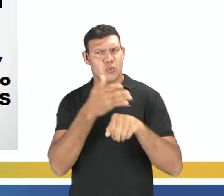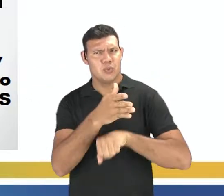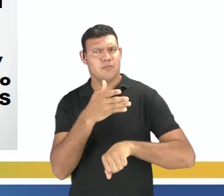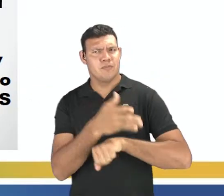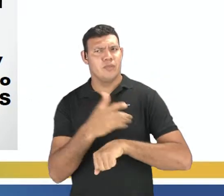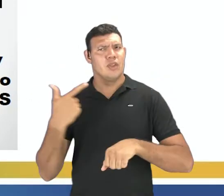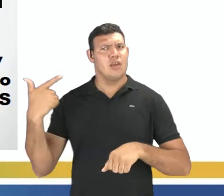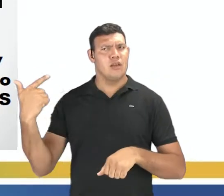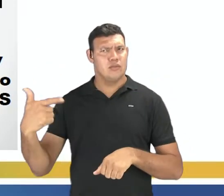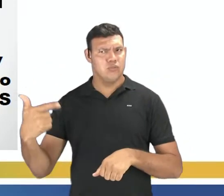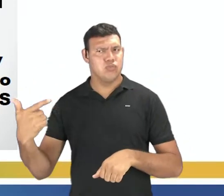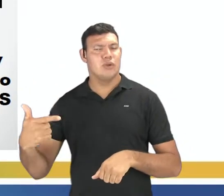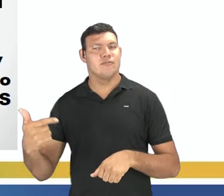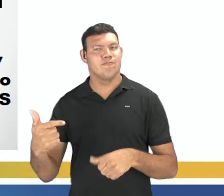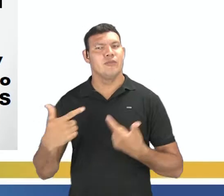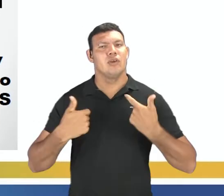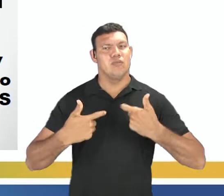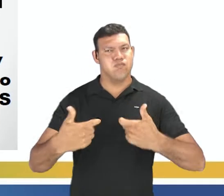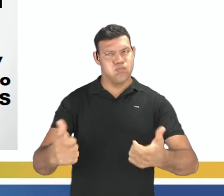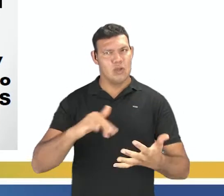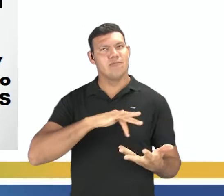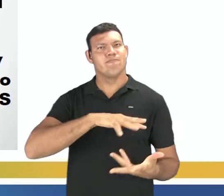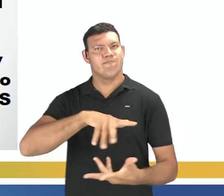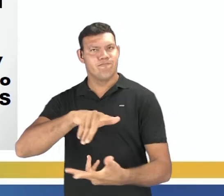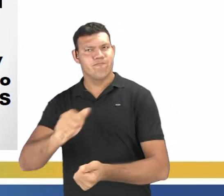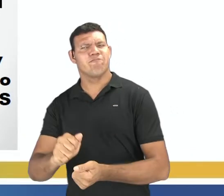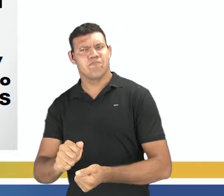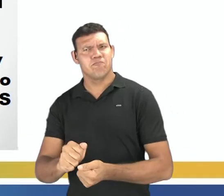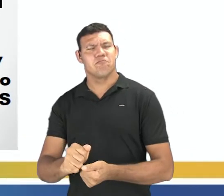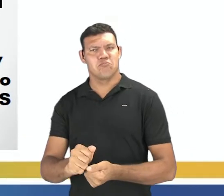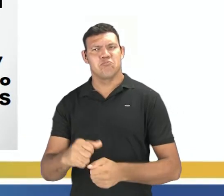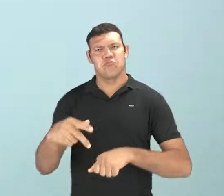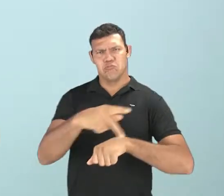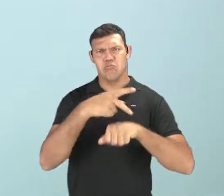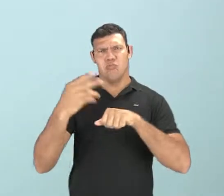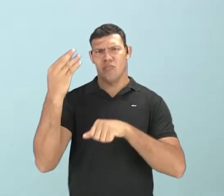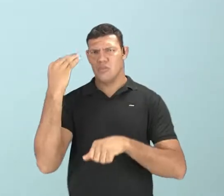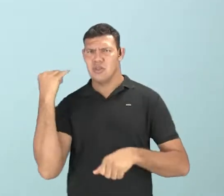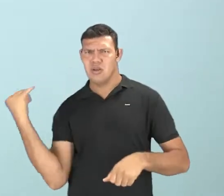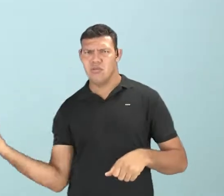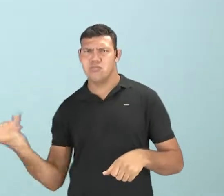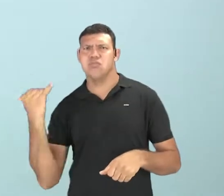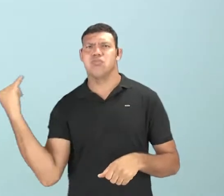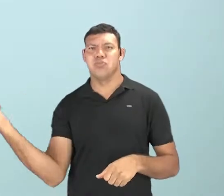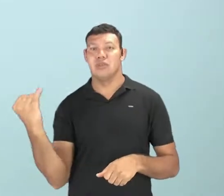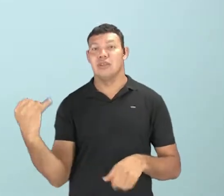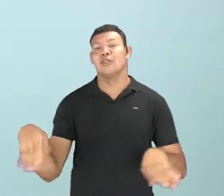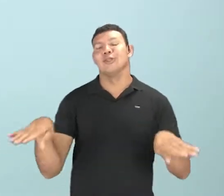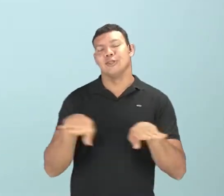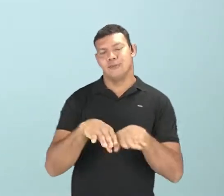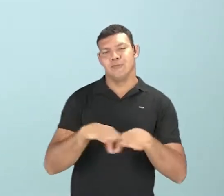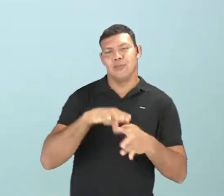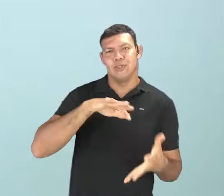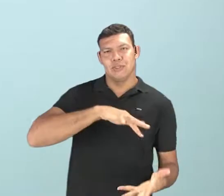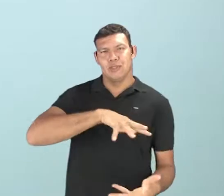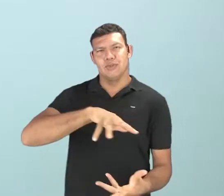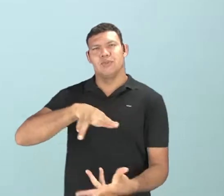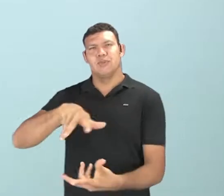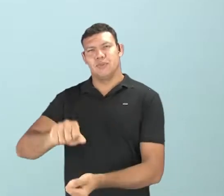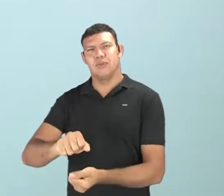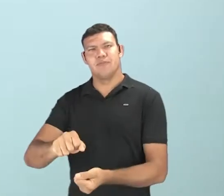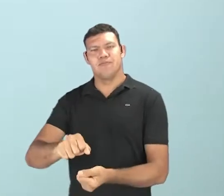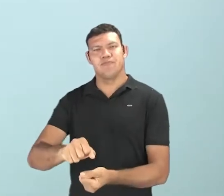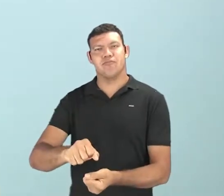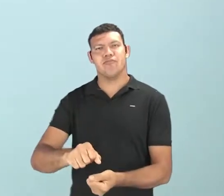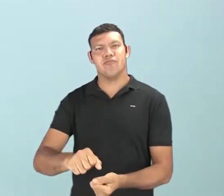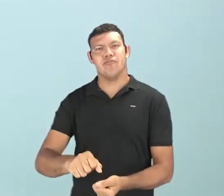vai tornar a União Soviética uma potência importante e vai tornar também o mundo bipolar, já que ela vai ser uma ameaça entre